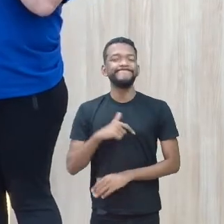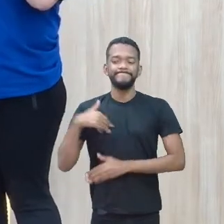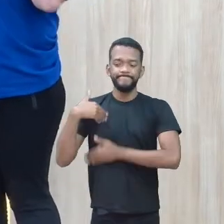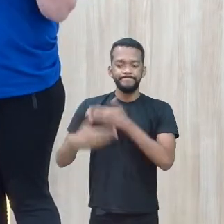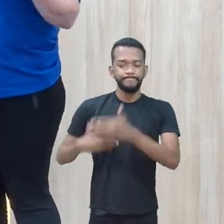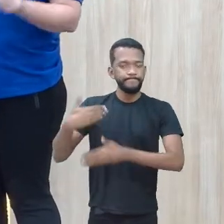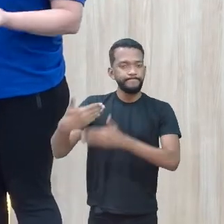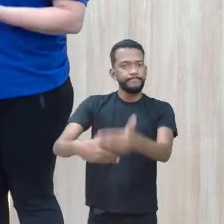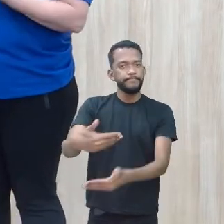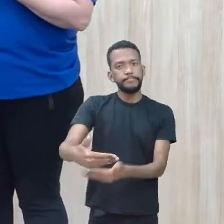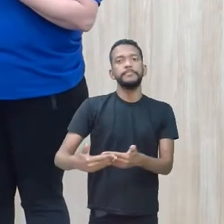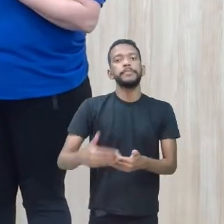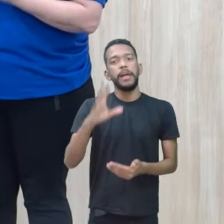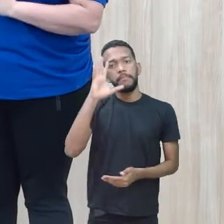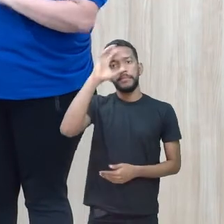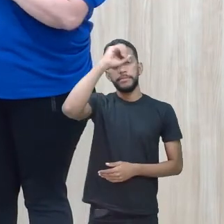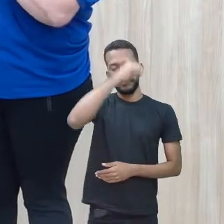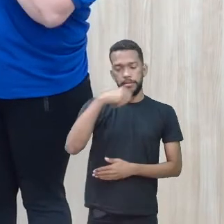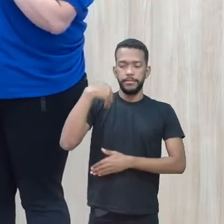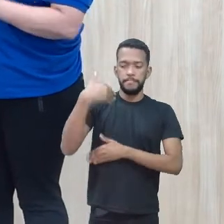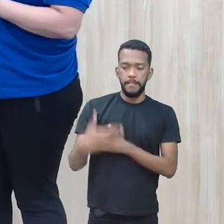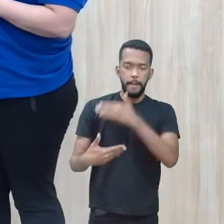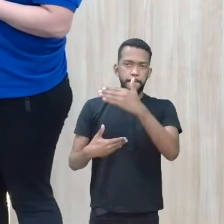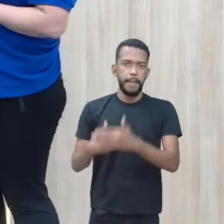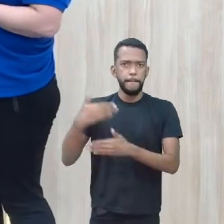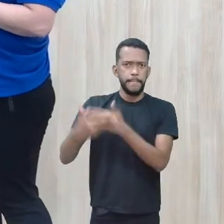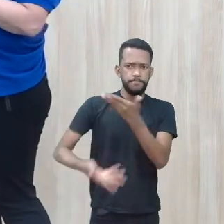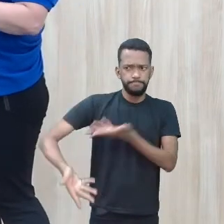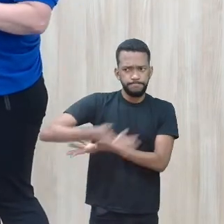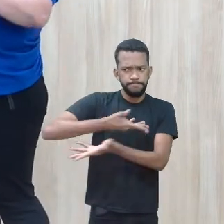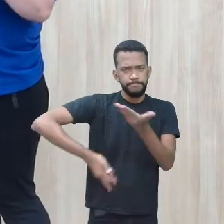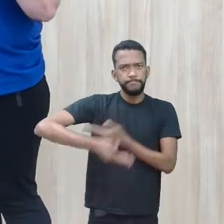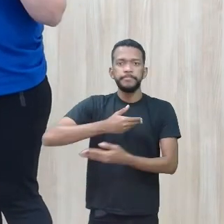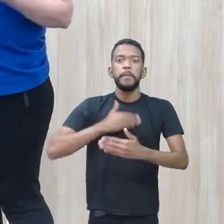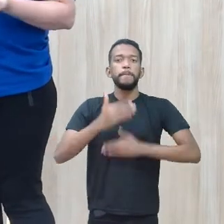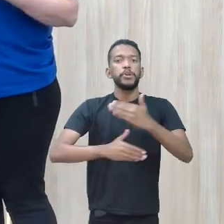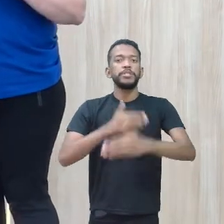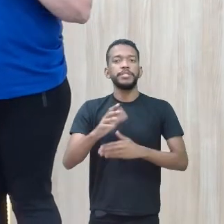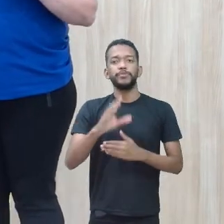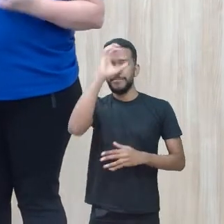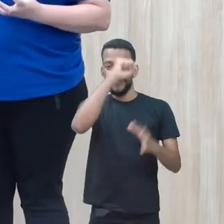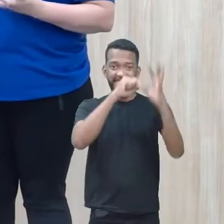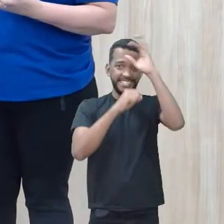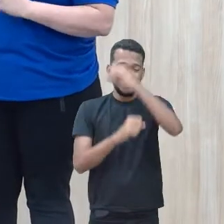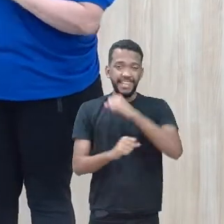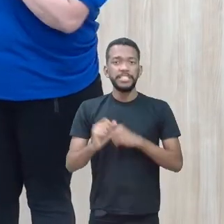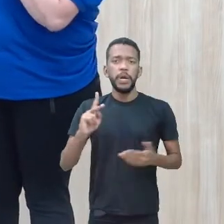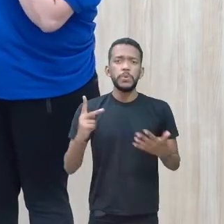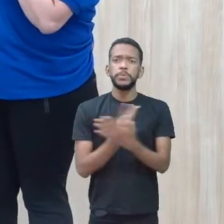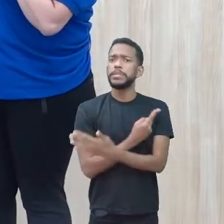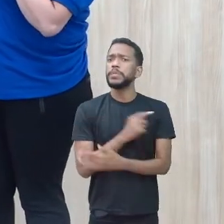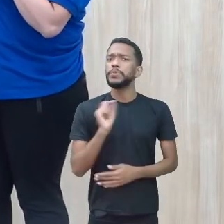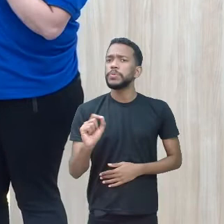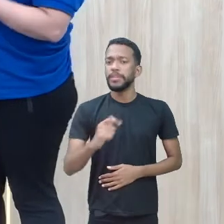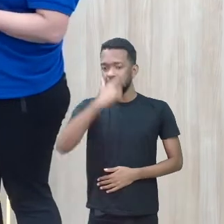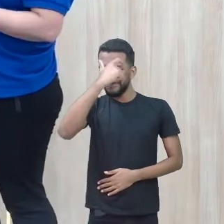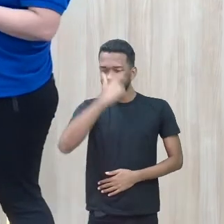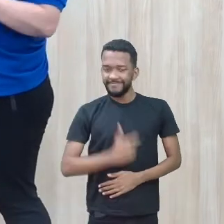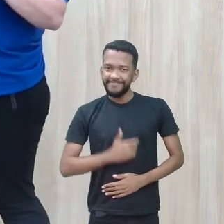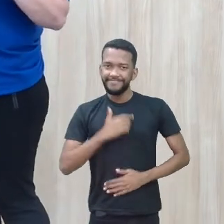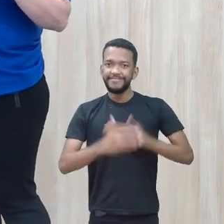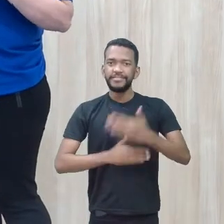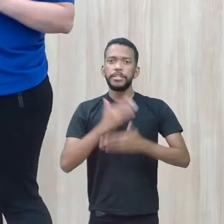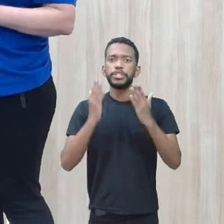de aprendizagem, e esse processo de aprendizagem acontece quando estamos